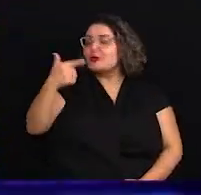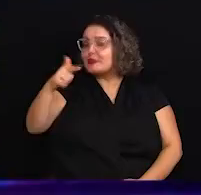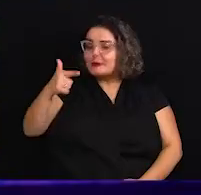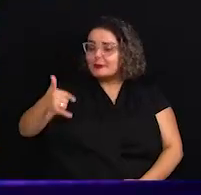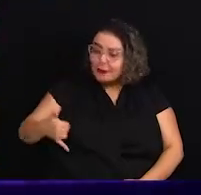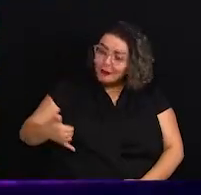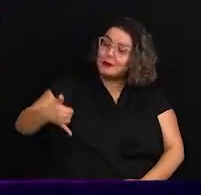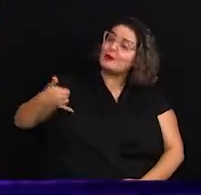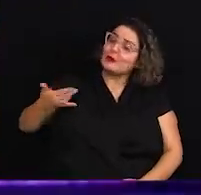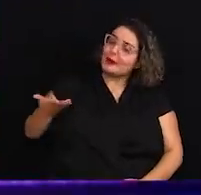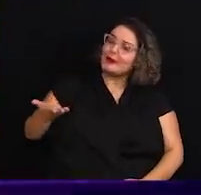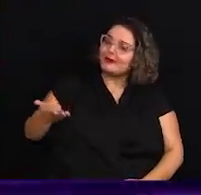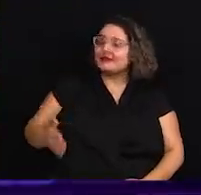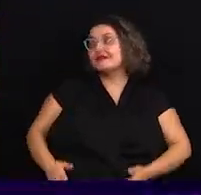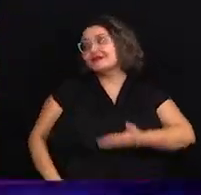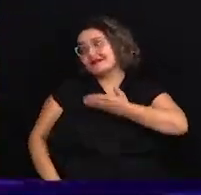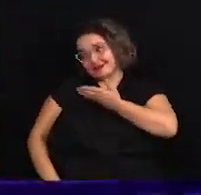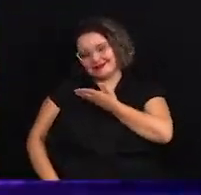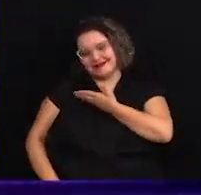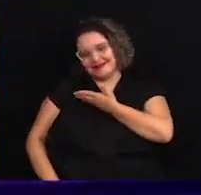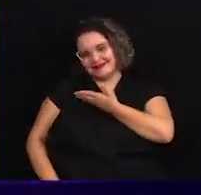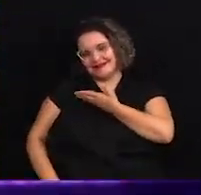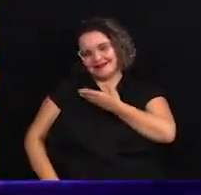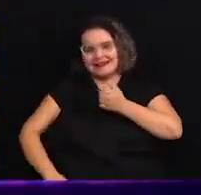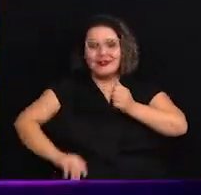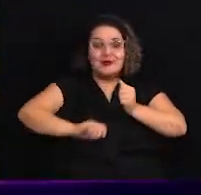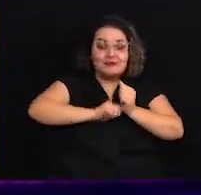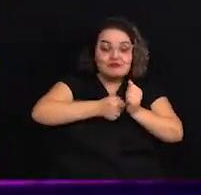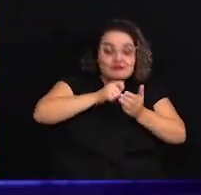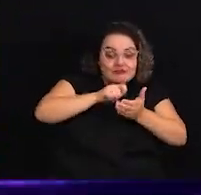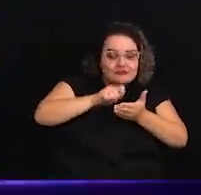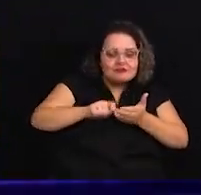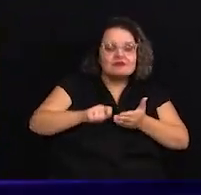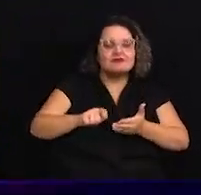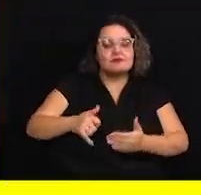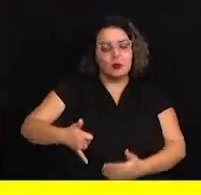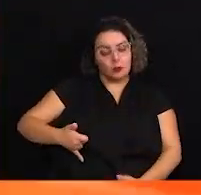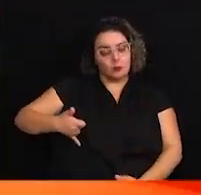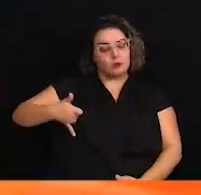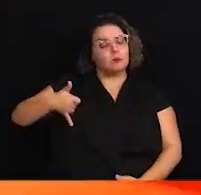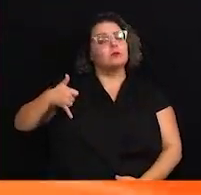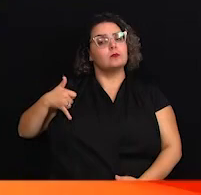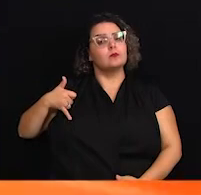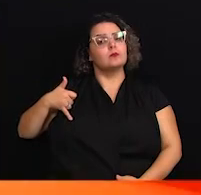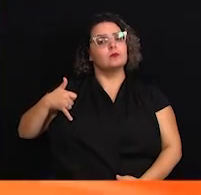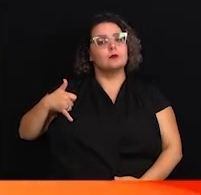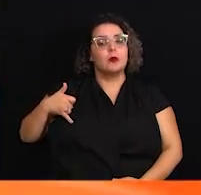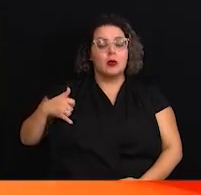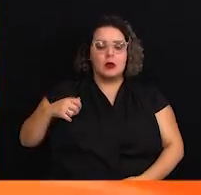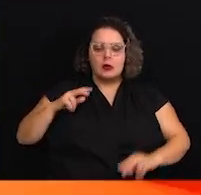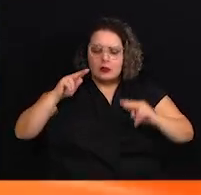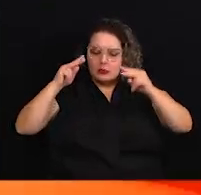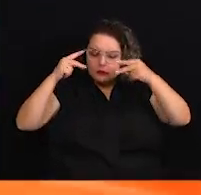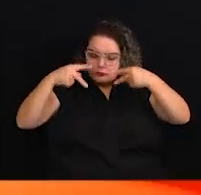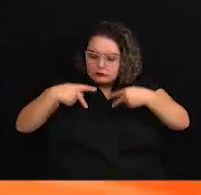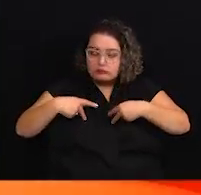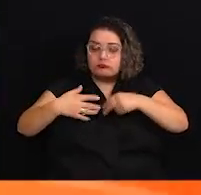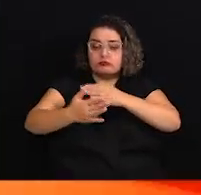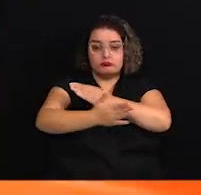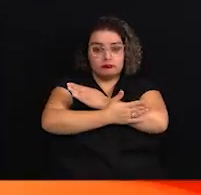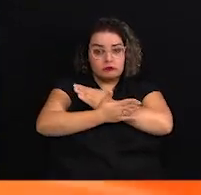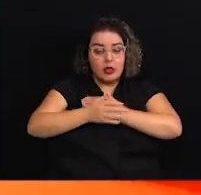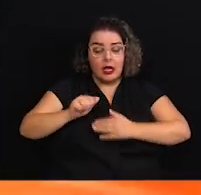Então, está aqui, Diário de um Soberbo. E é interessante que o Diário de um Soberbo, além de ser um livro de